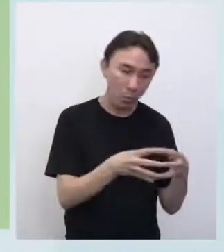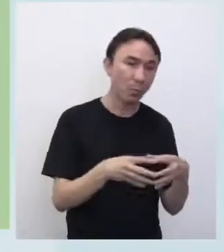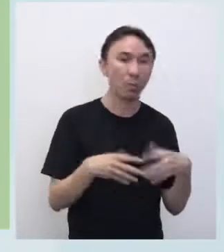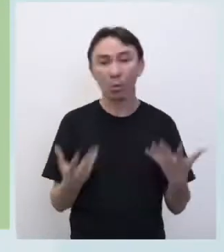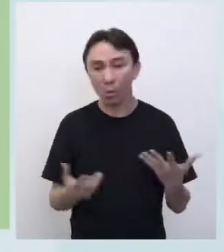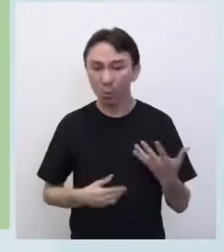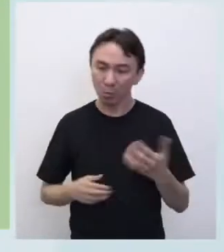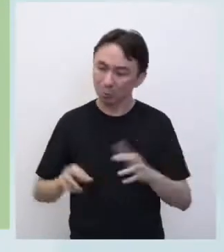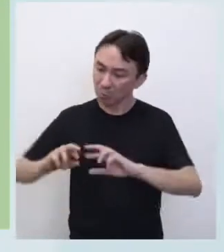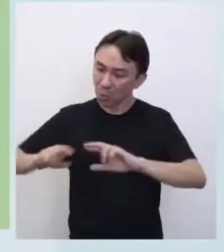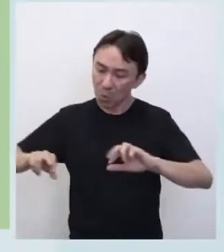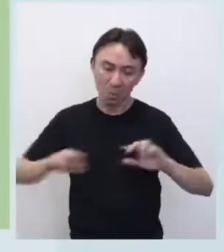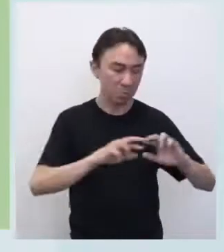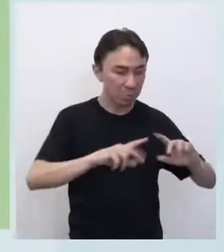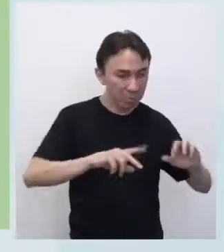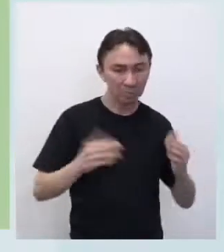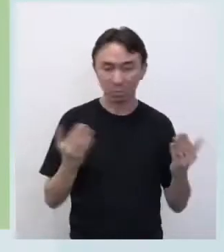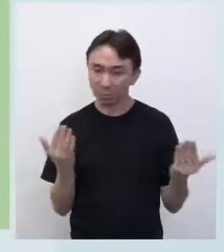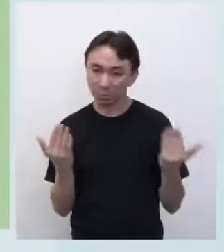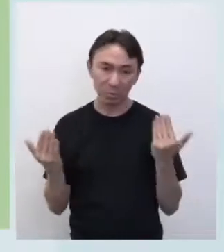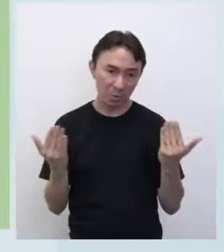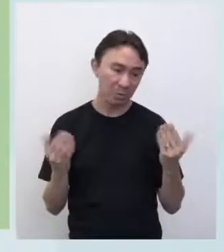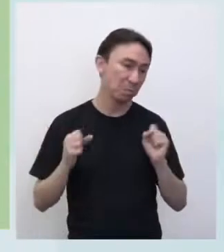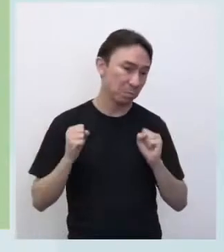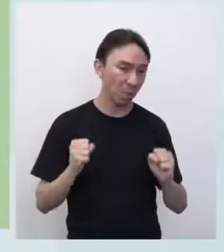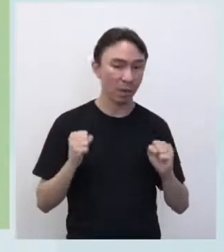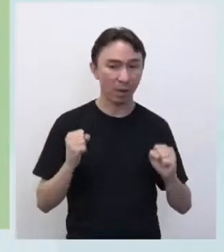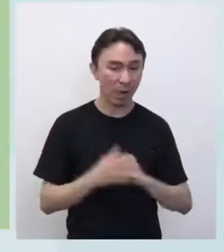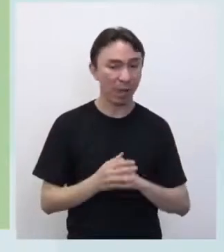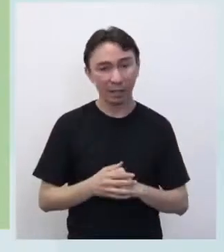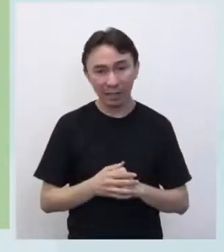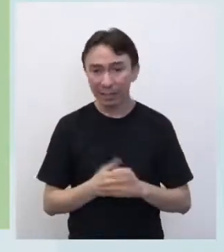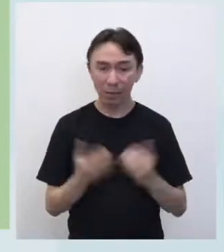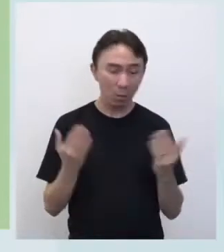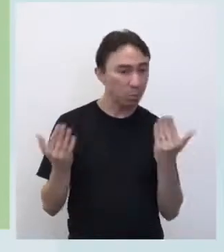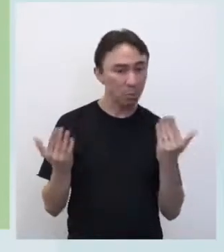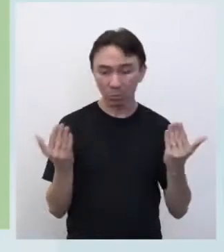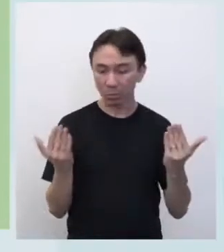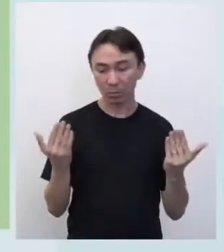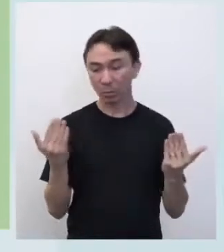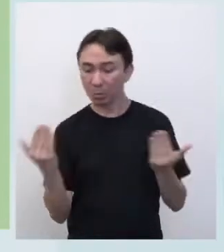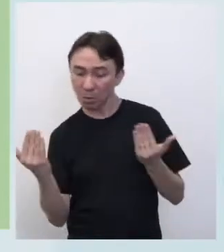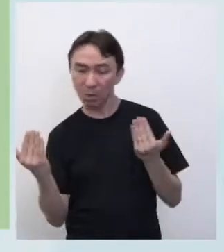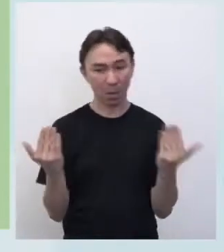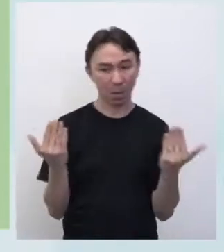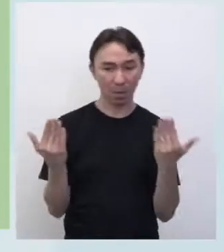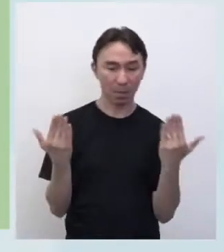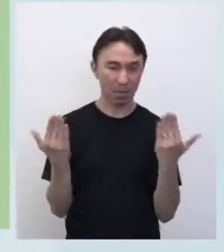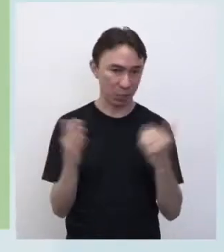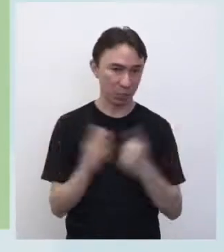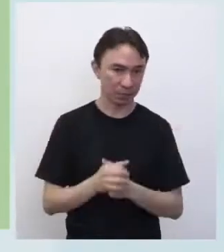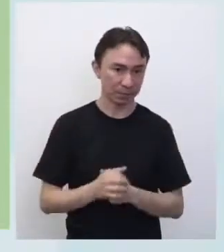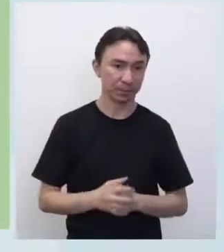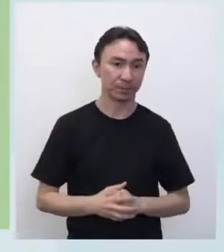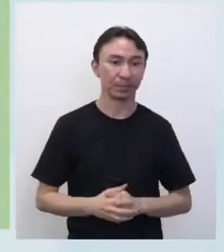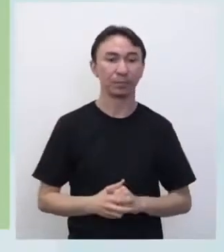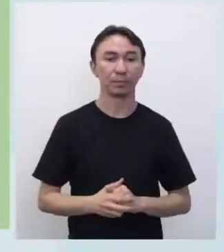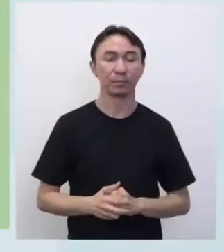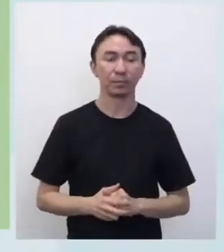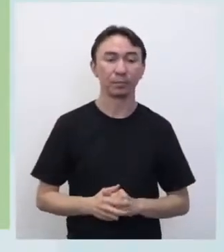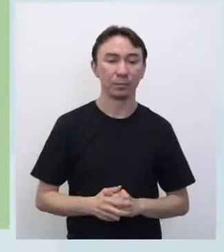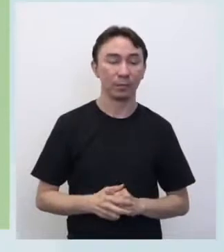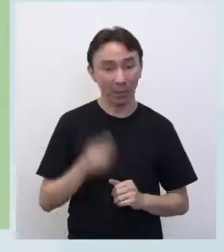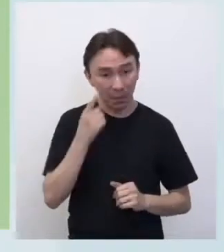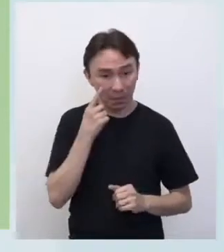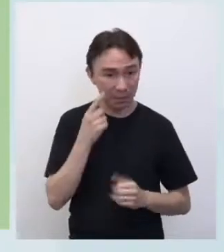coisas. Pois, 2 grupos de pessoas, 2 grupos de coisa, né? Porque esse comparativo sempre vai ter um de um lado, outro do outro, né? Então, o short adjectives, ele vai funcionar